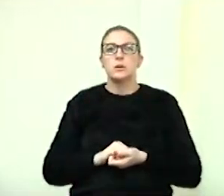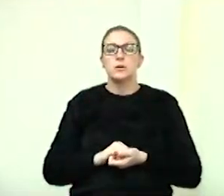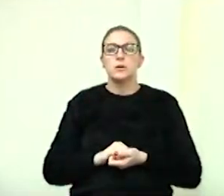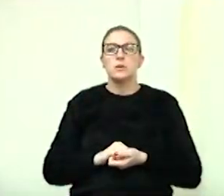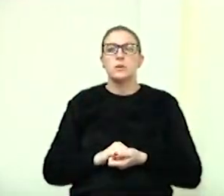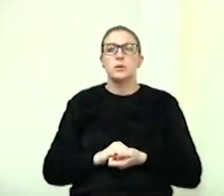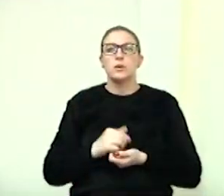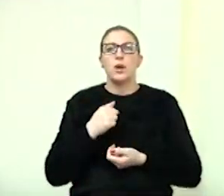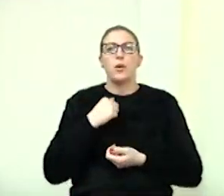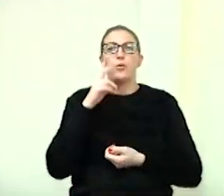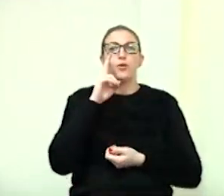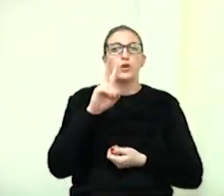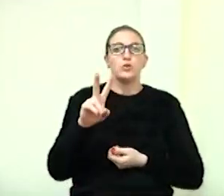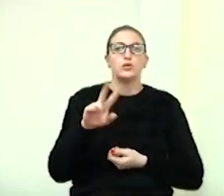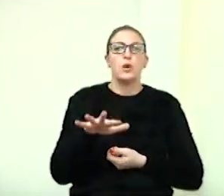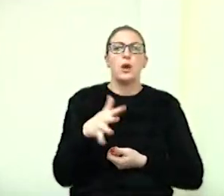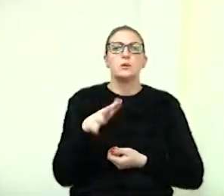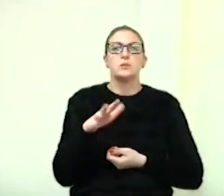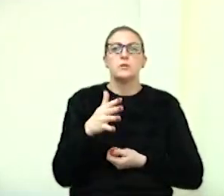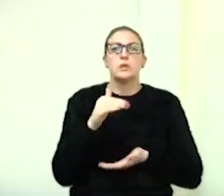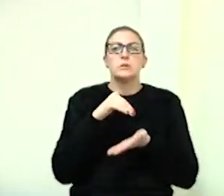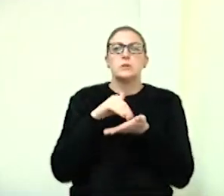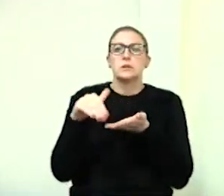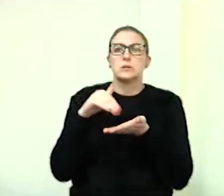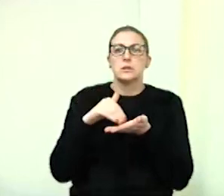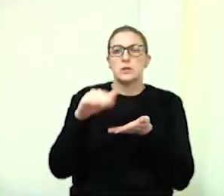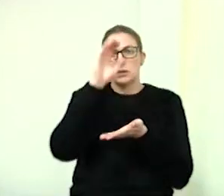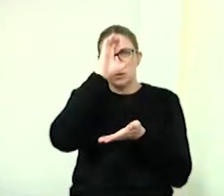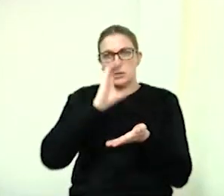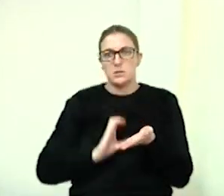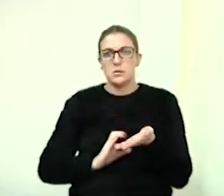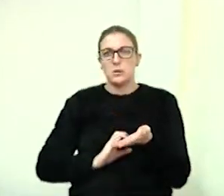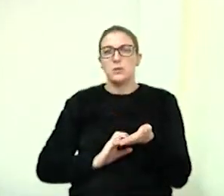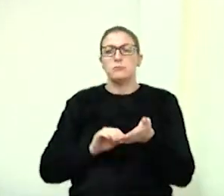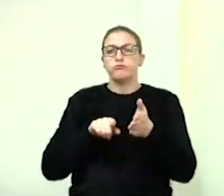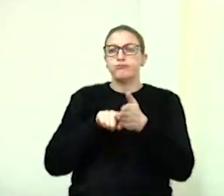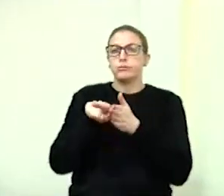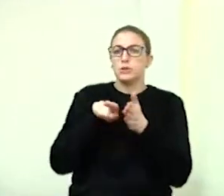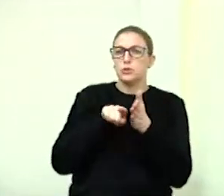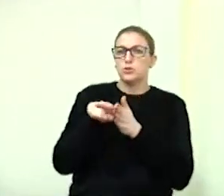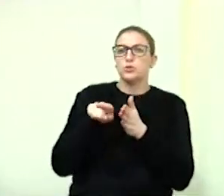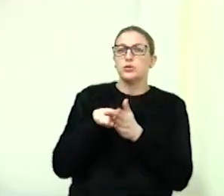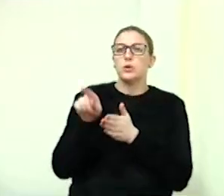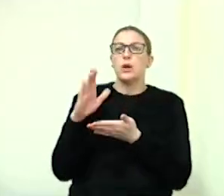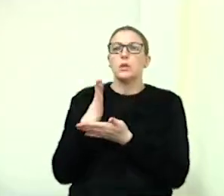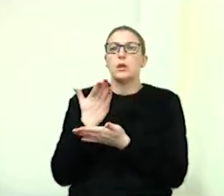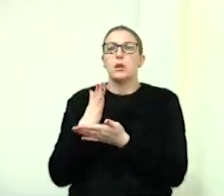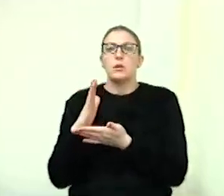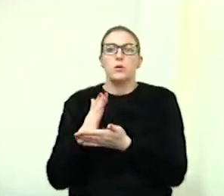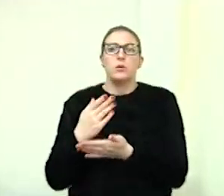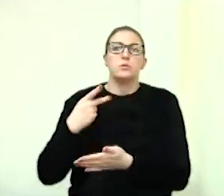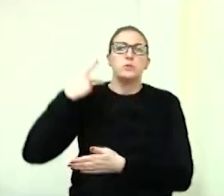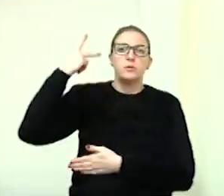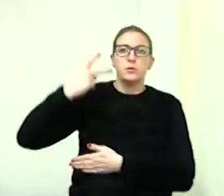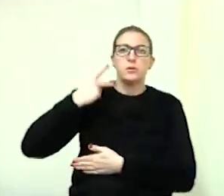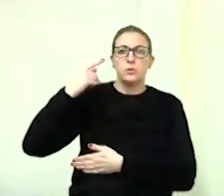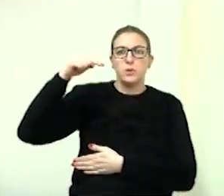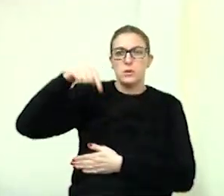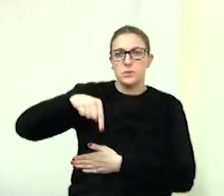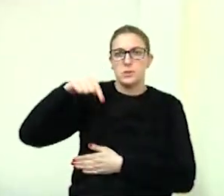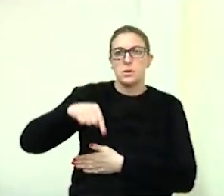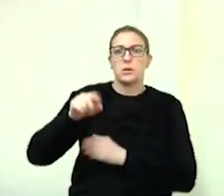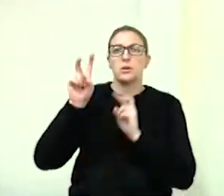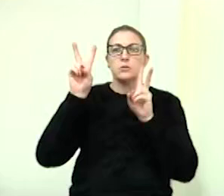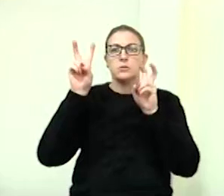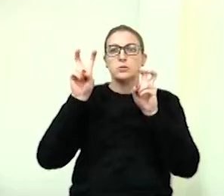Eu vejo que, muitas vezes, a Secretaria da Cidadania é questionada por alguns vereadores aqui com relação ao